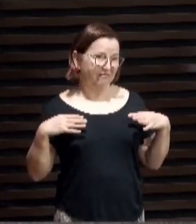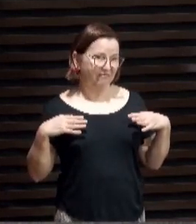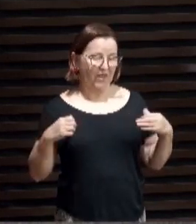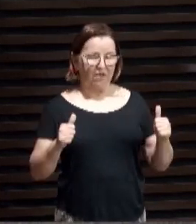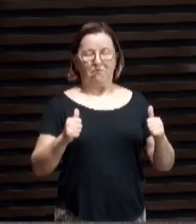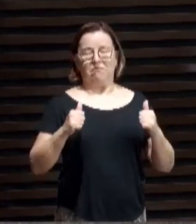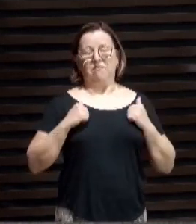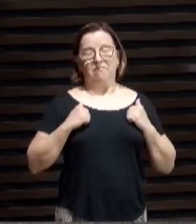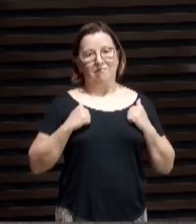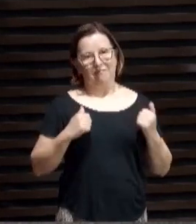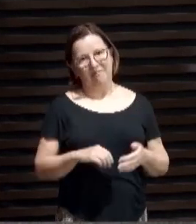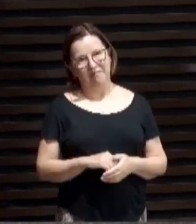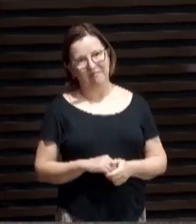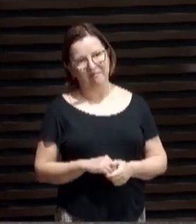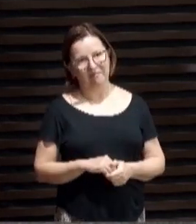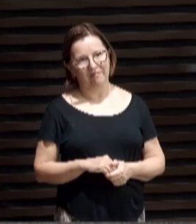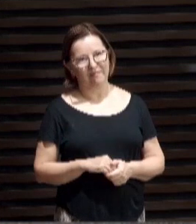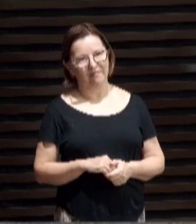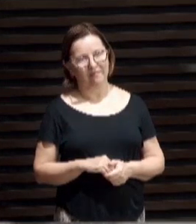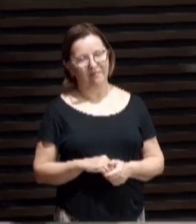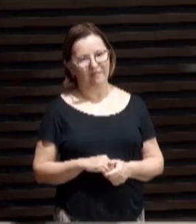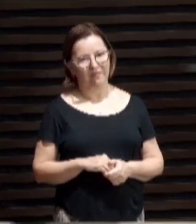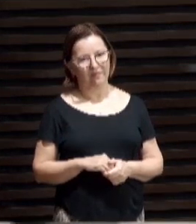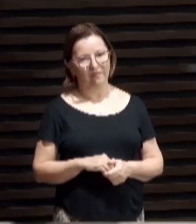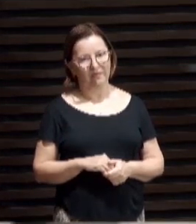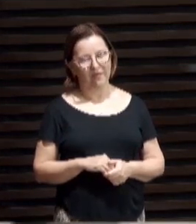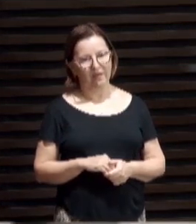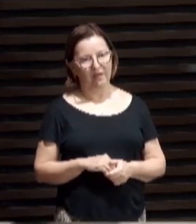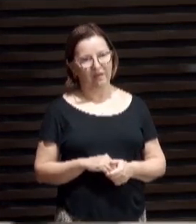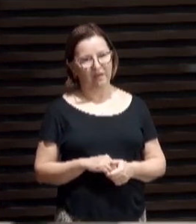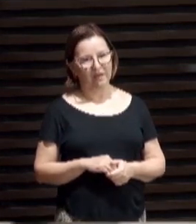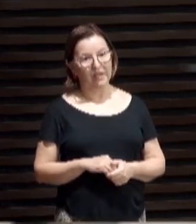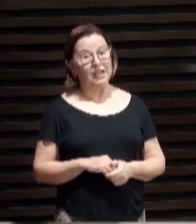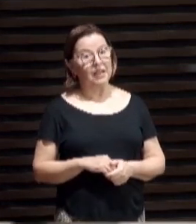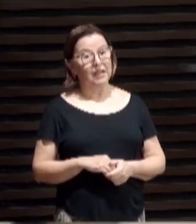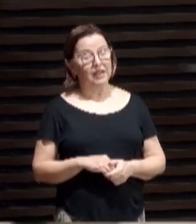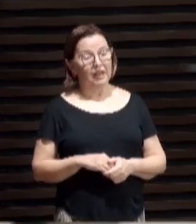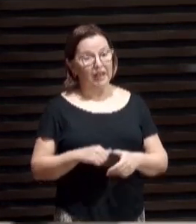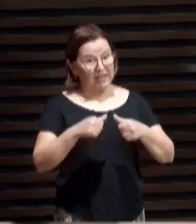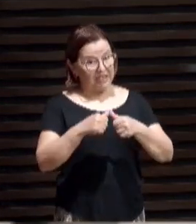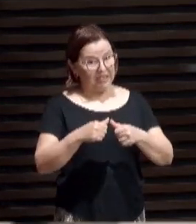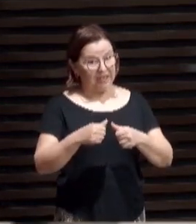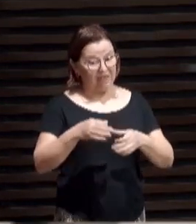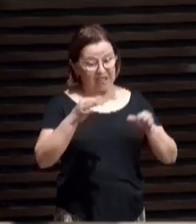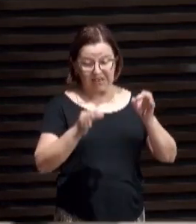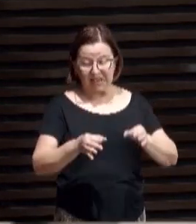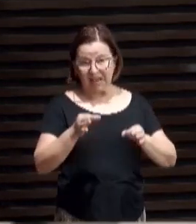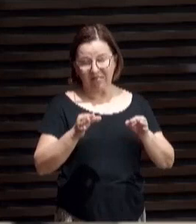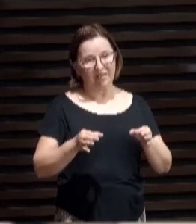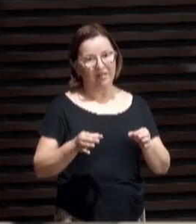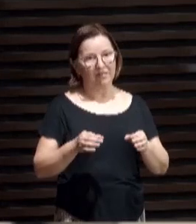descansamos. O negócio estava certo, e nós ficamos e paramos